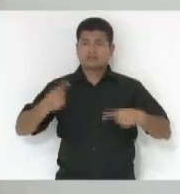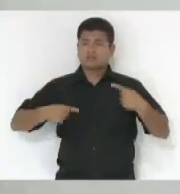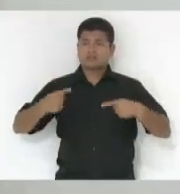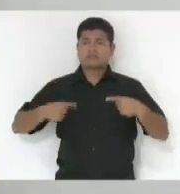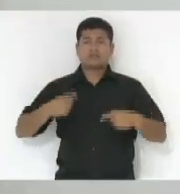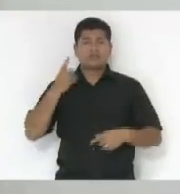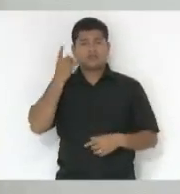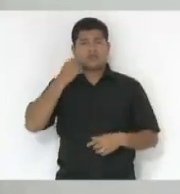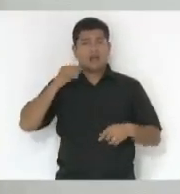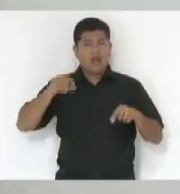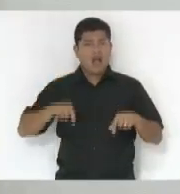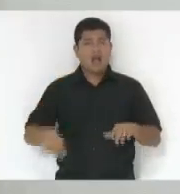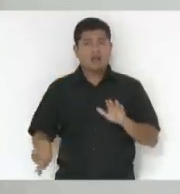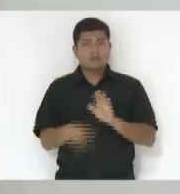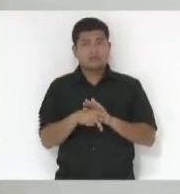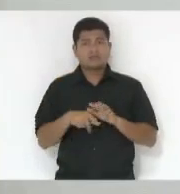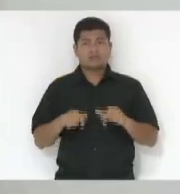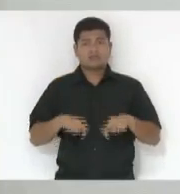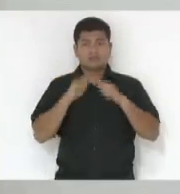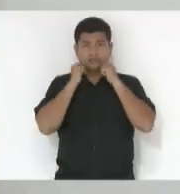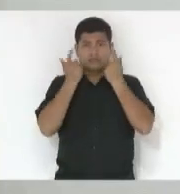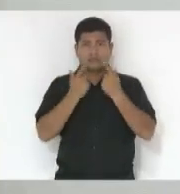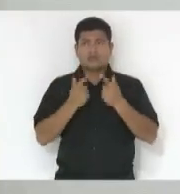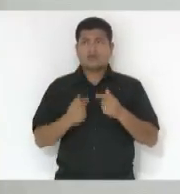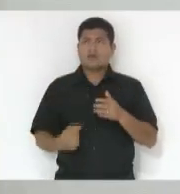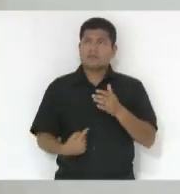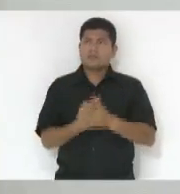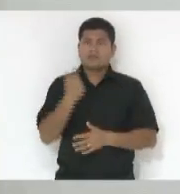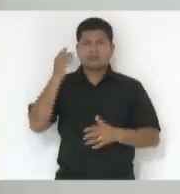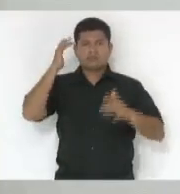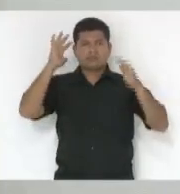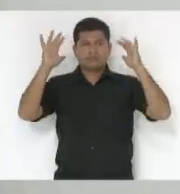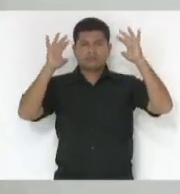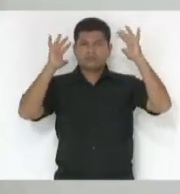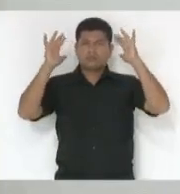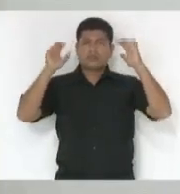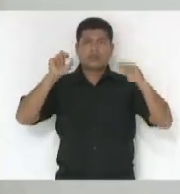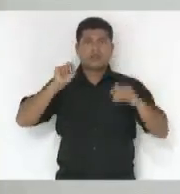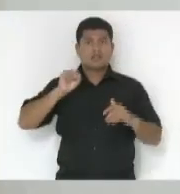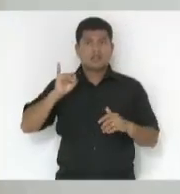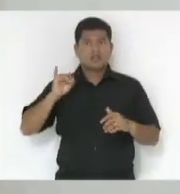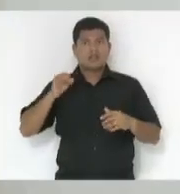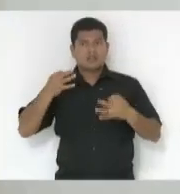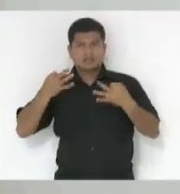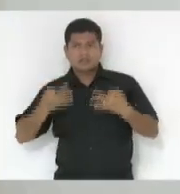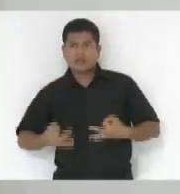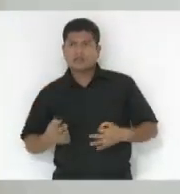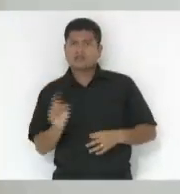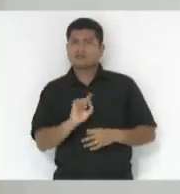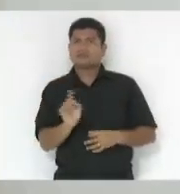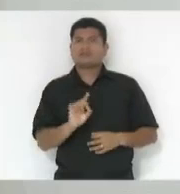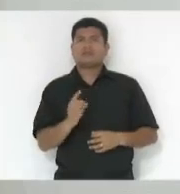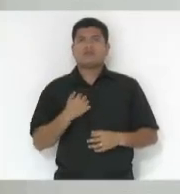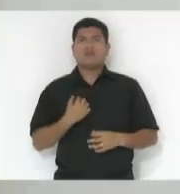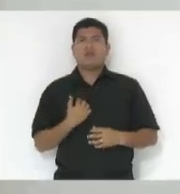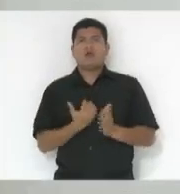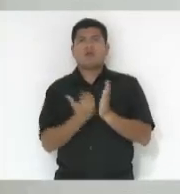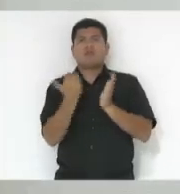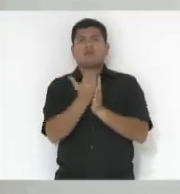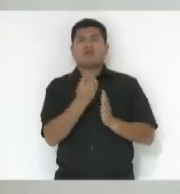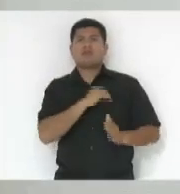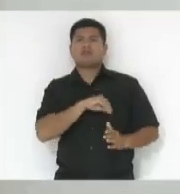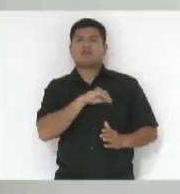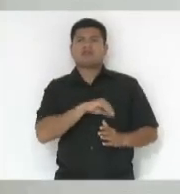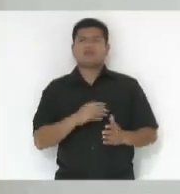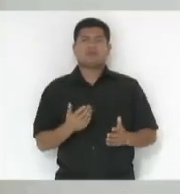dessa casa que devem se questionar se é justo ou não qualquer tipo de aumento, se